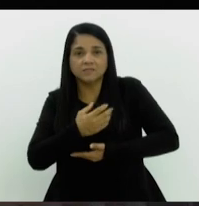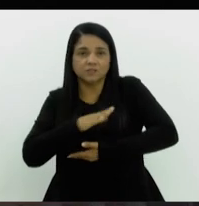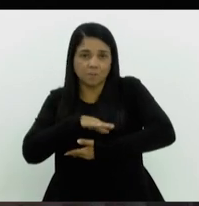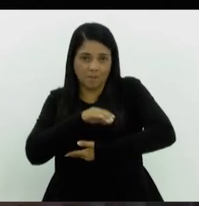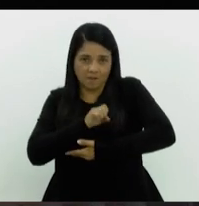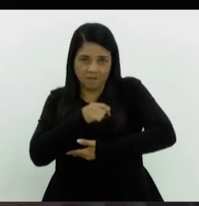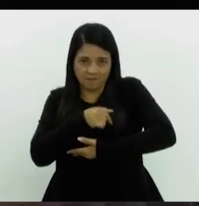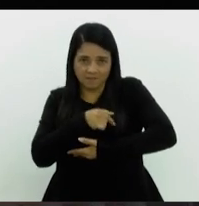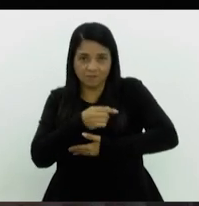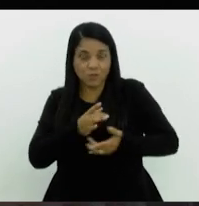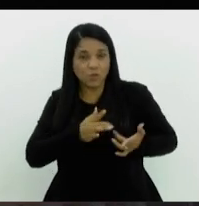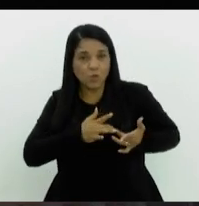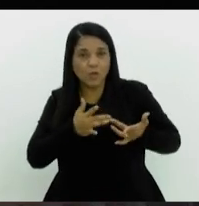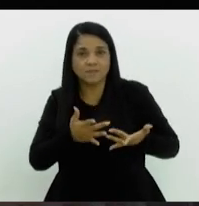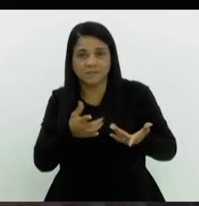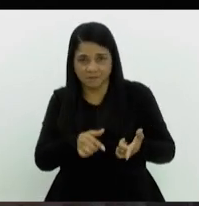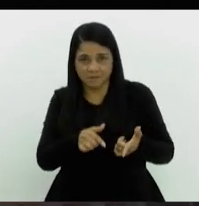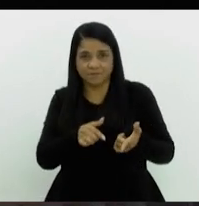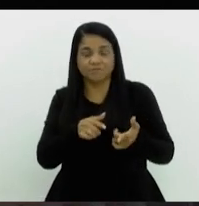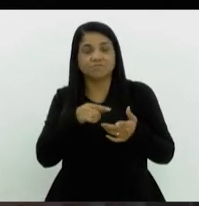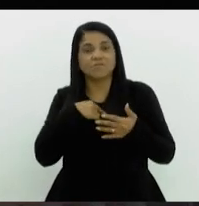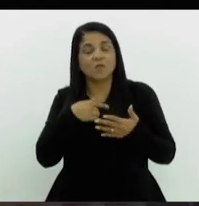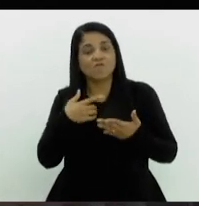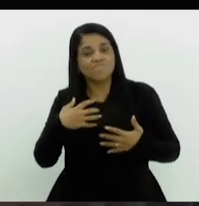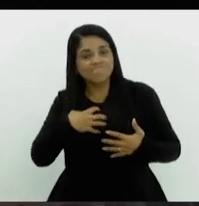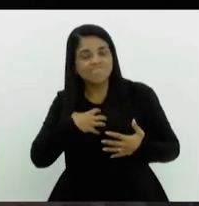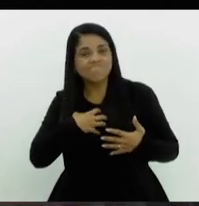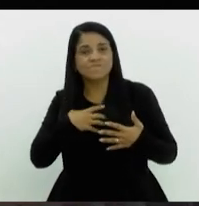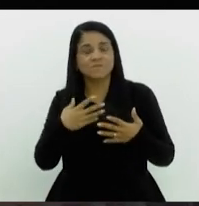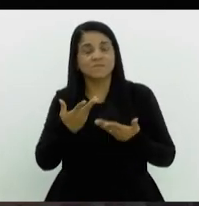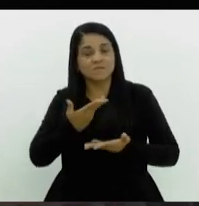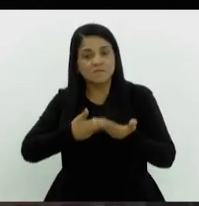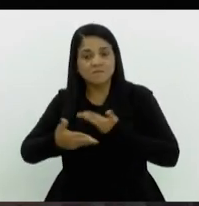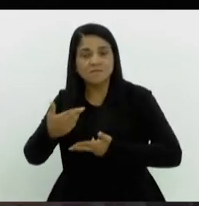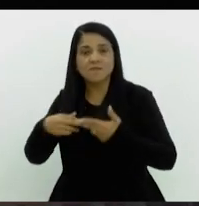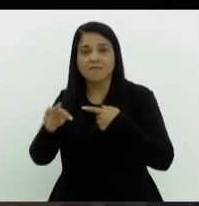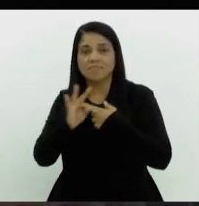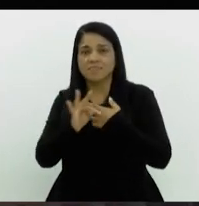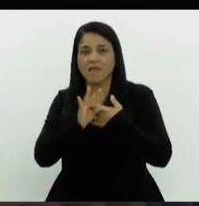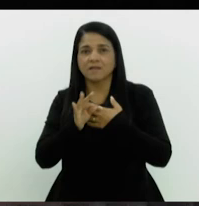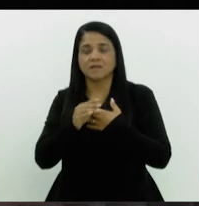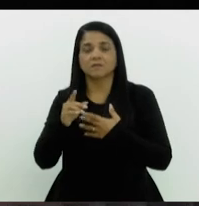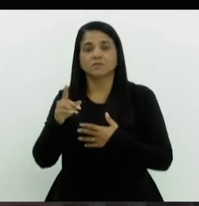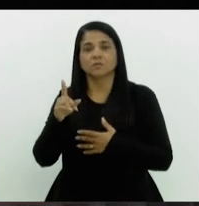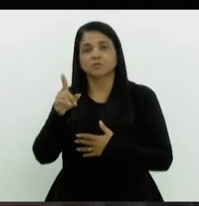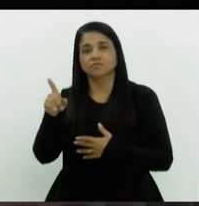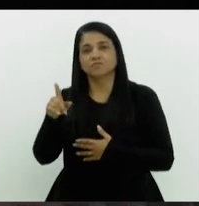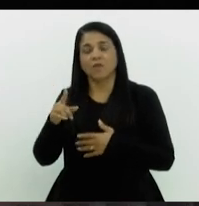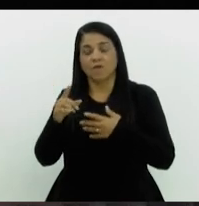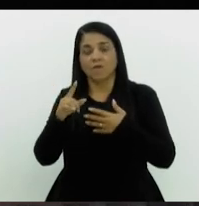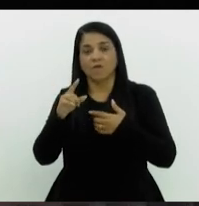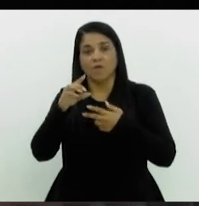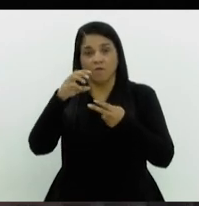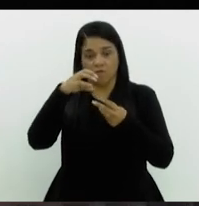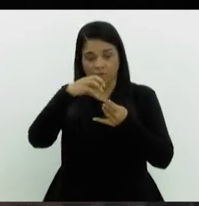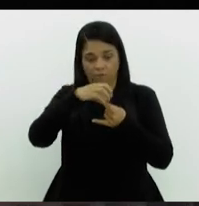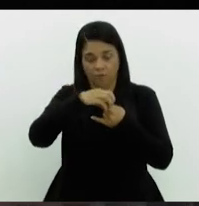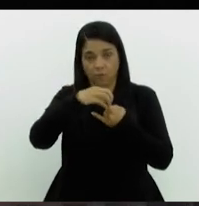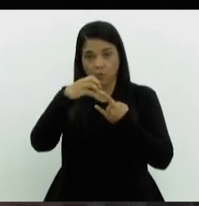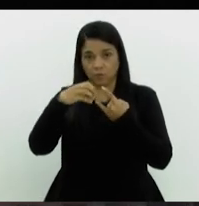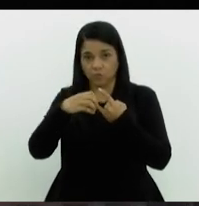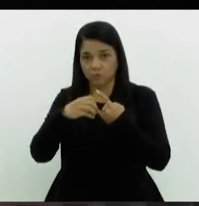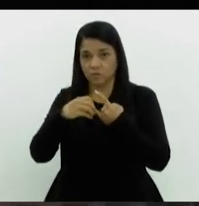informações compartilhadas pelas técnicas do Instituto Fernandes Figueira da Fiocruz. Fiquei